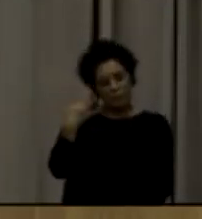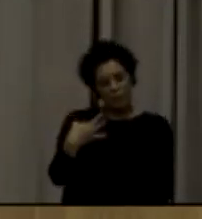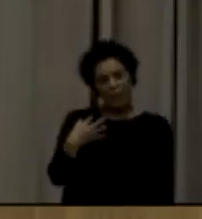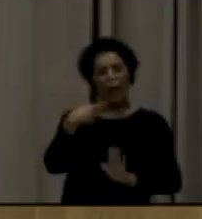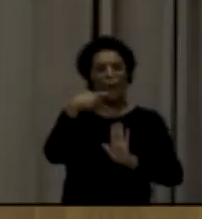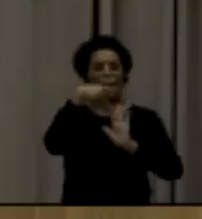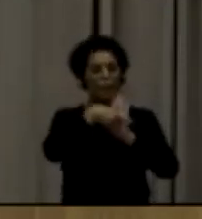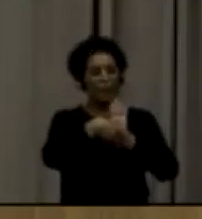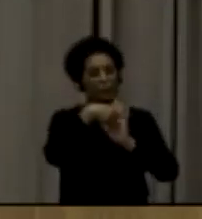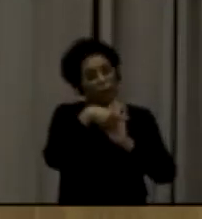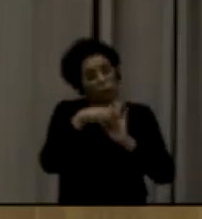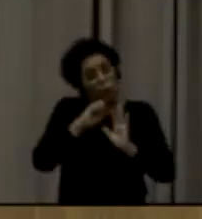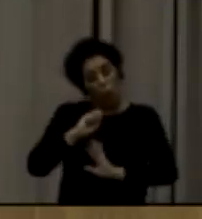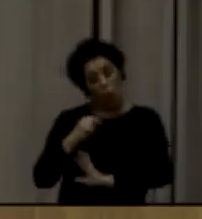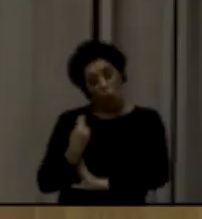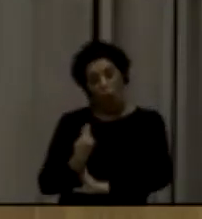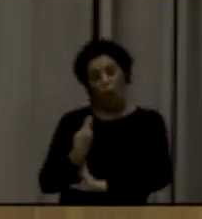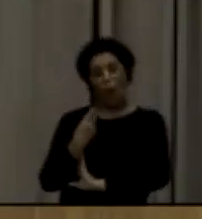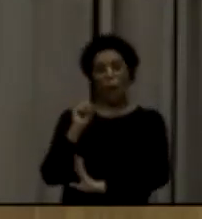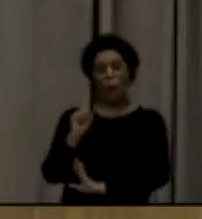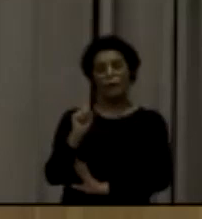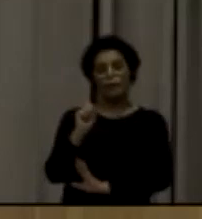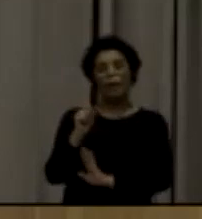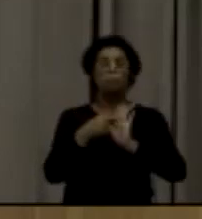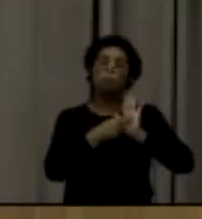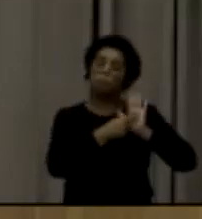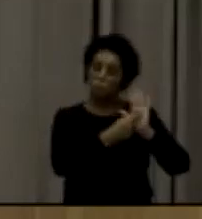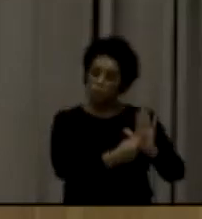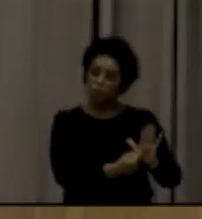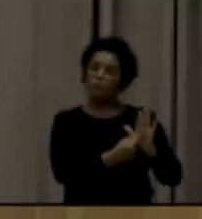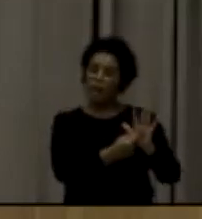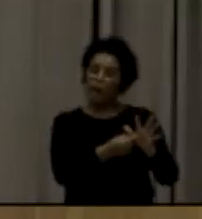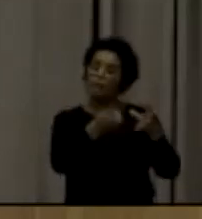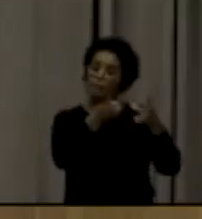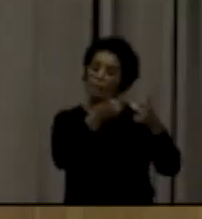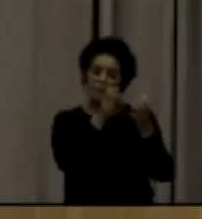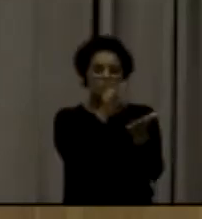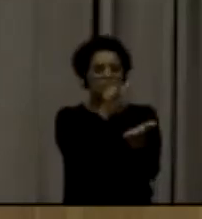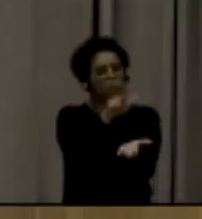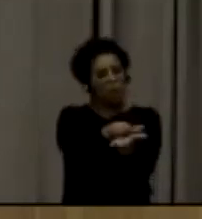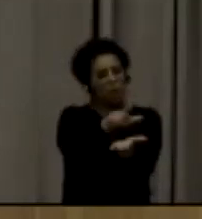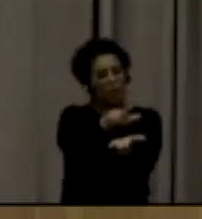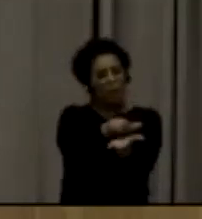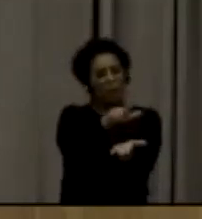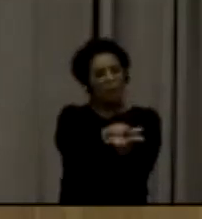quê? Ou talvez nós podemos mencionar que vimos num papel